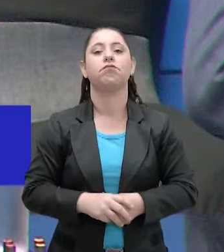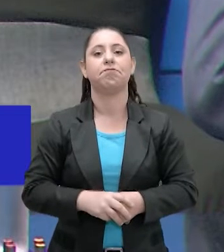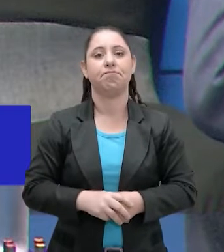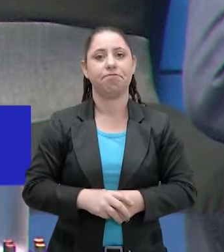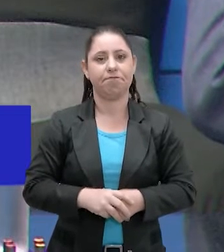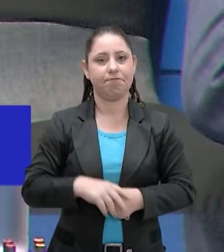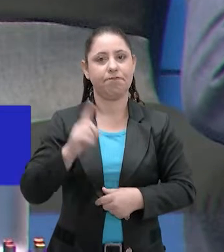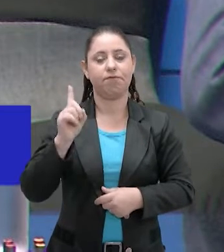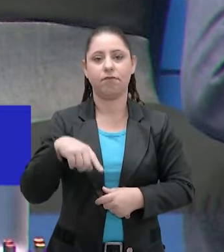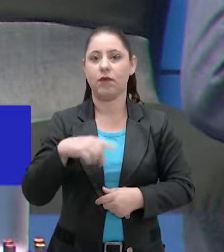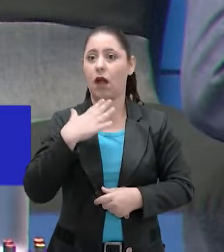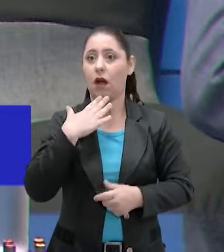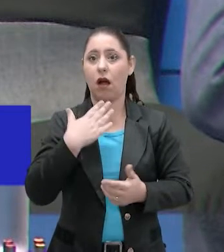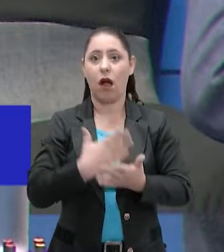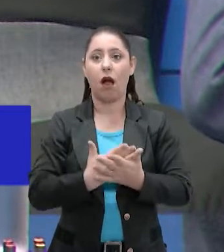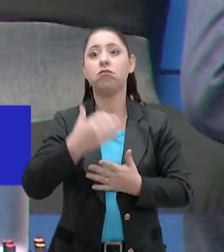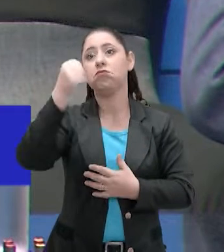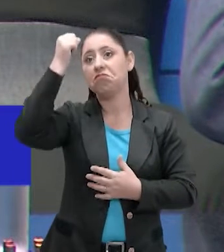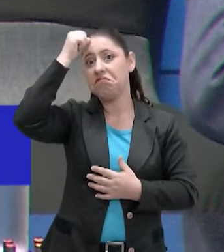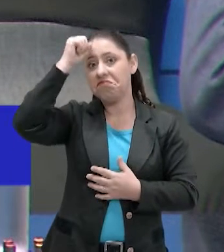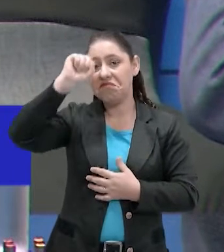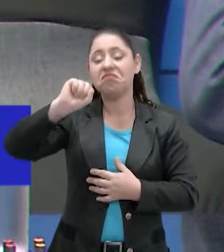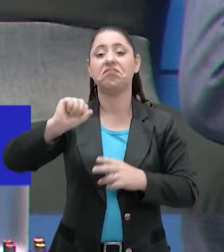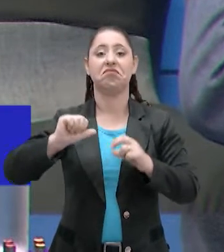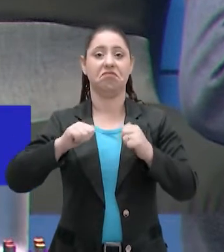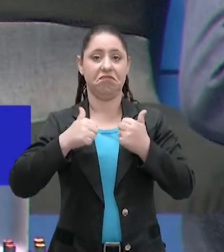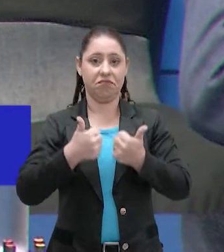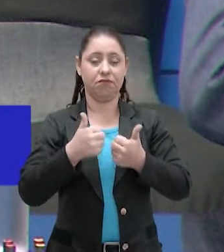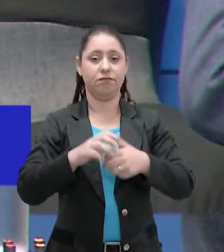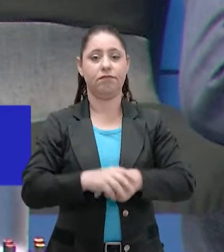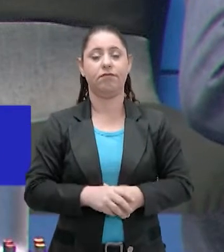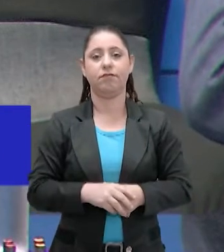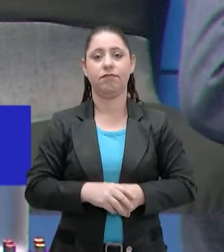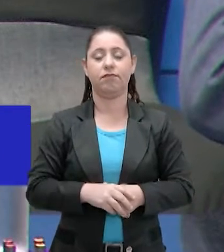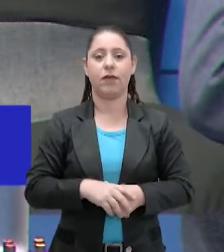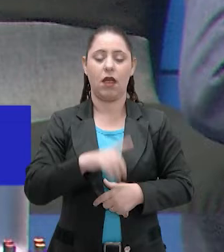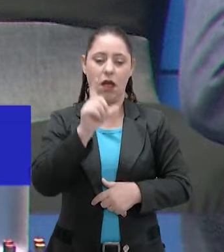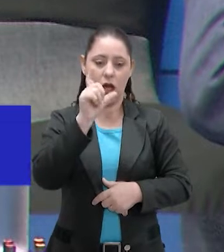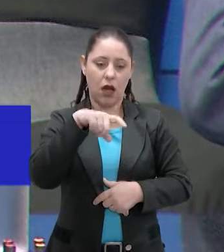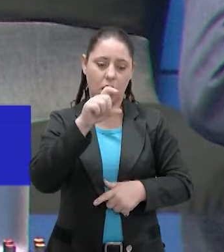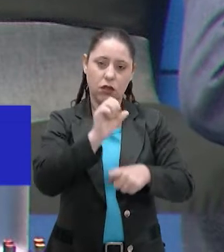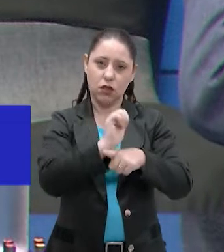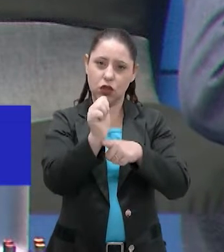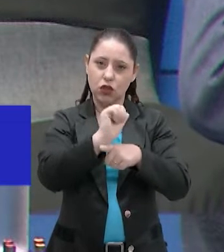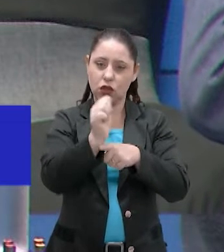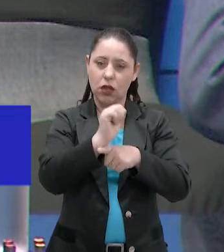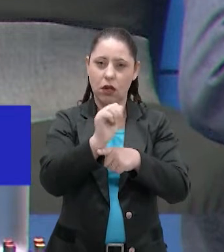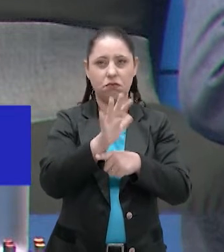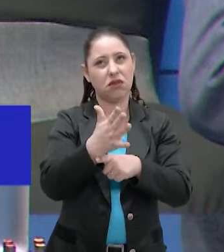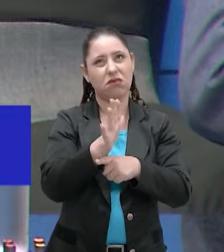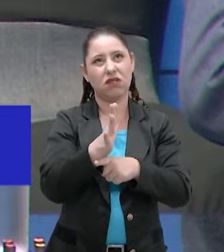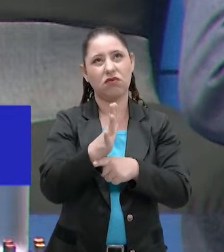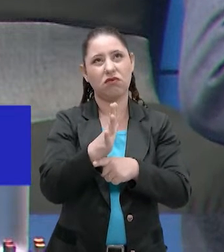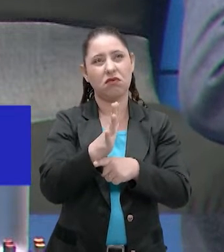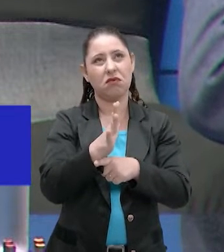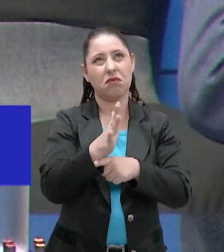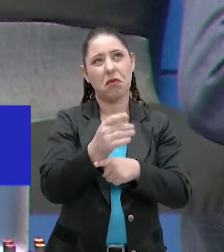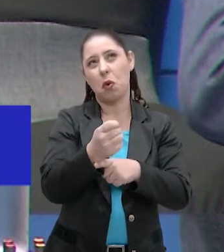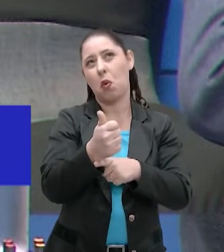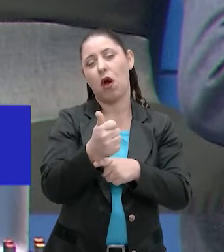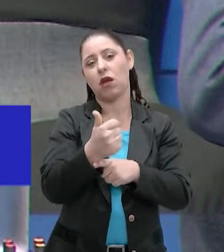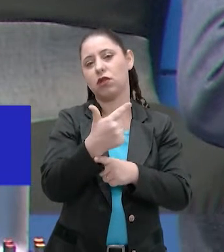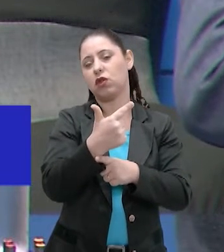Foi, assim, um sucesso extraordinário. Uma carteira de motorista fica em torno